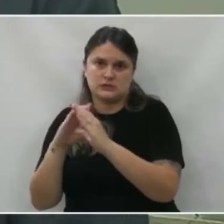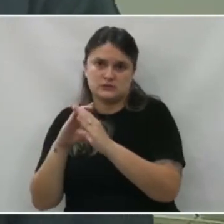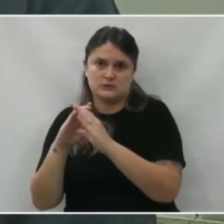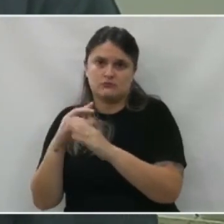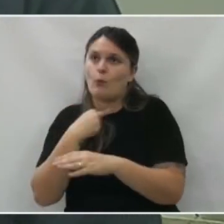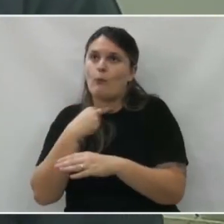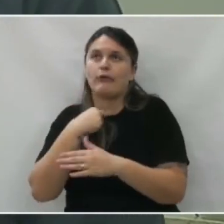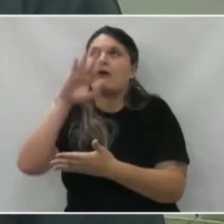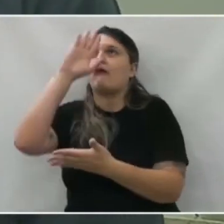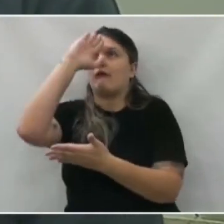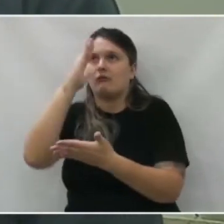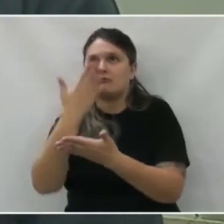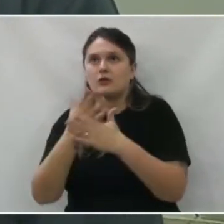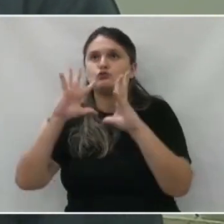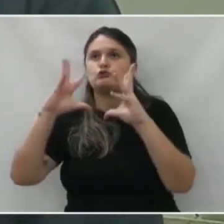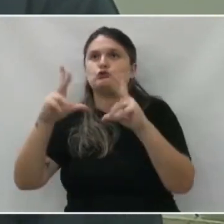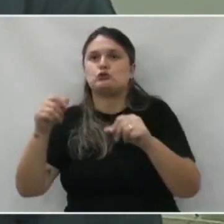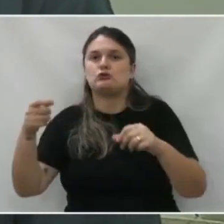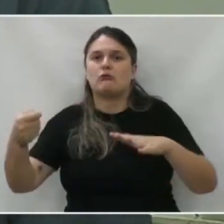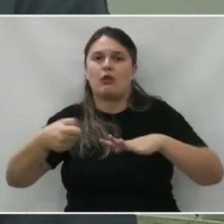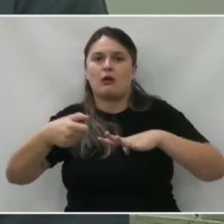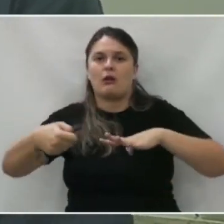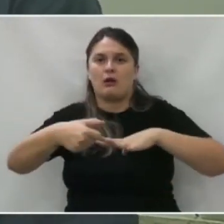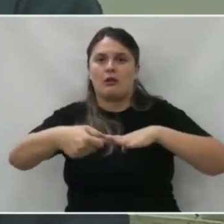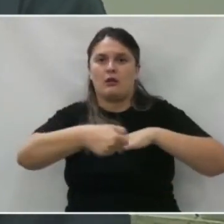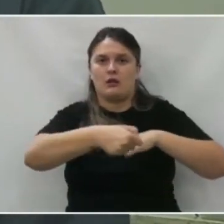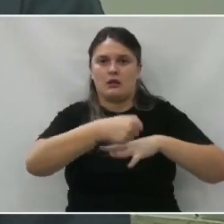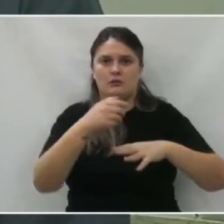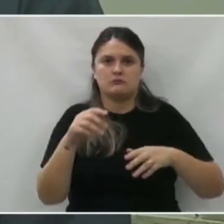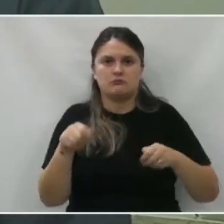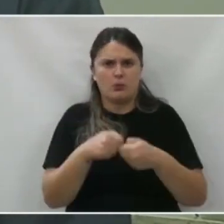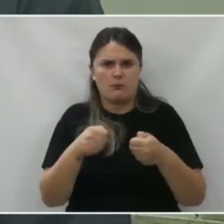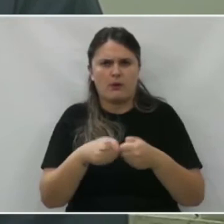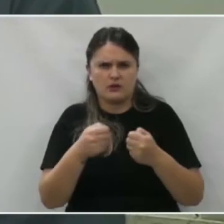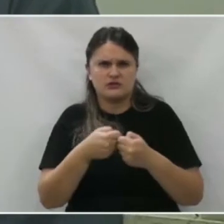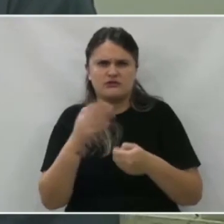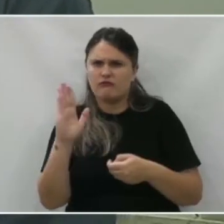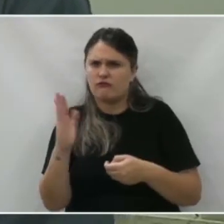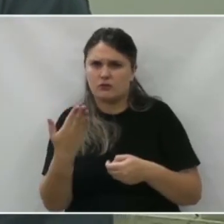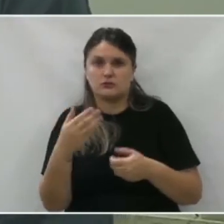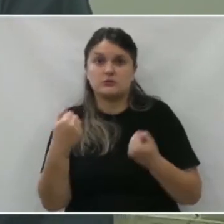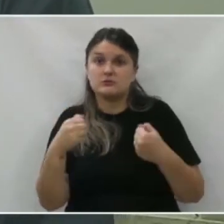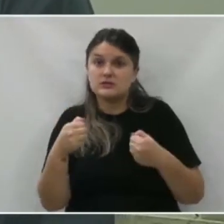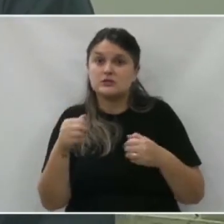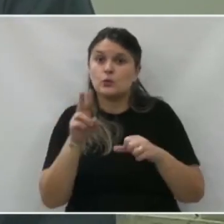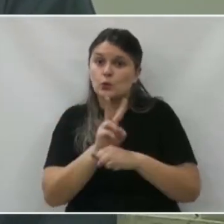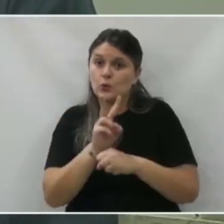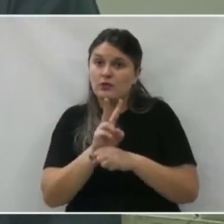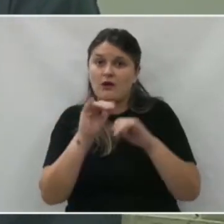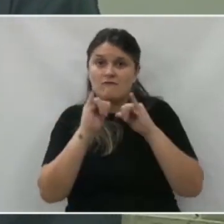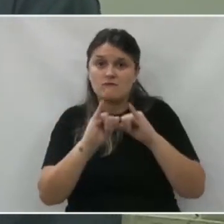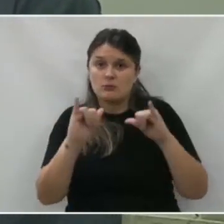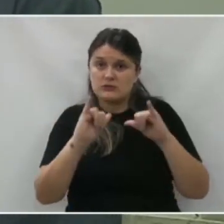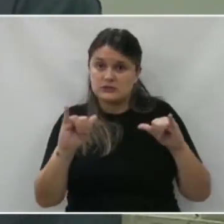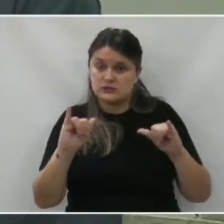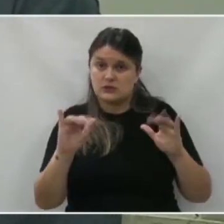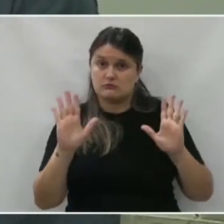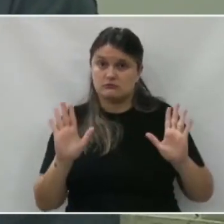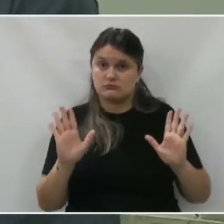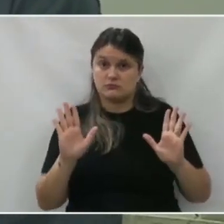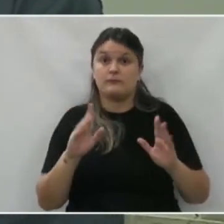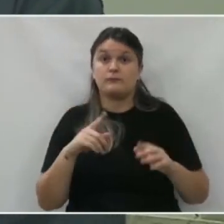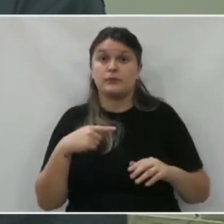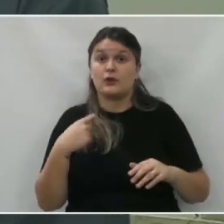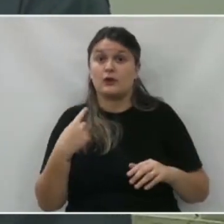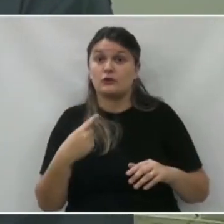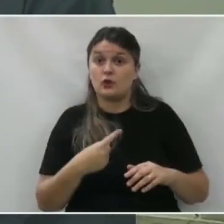confiança antes de estar repassando determinadas publicações. Isso é de suma importância. Não podemos, em momento algum,